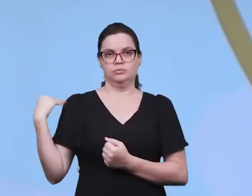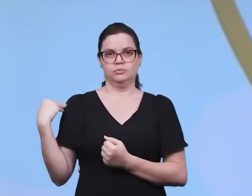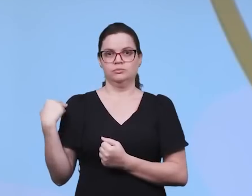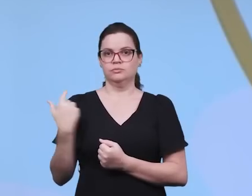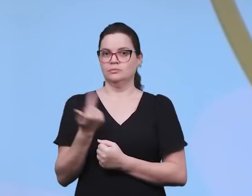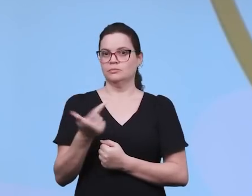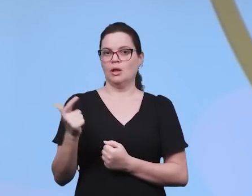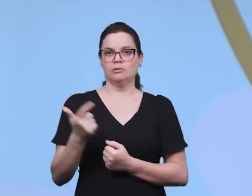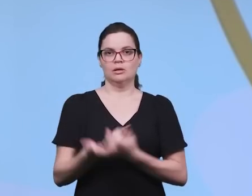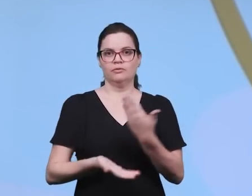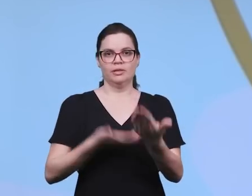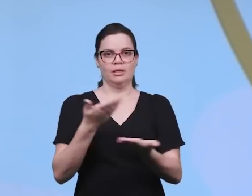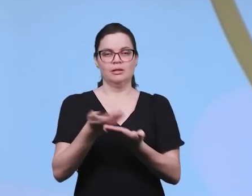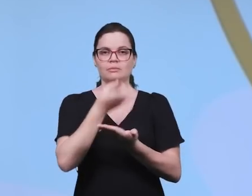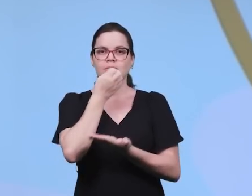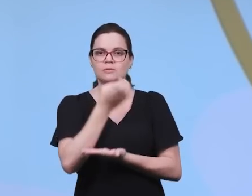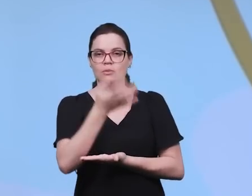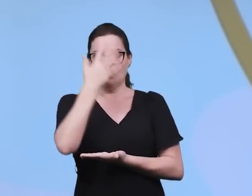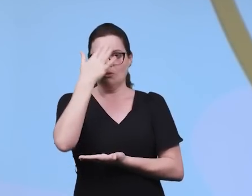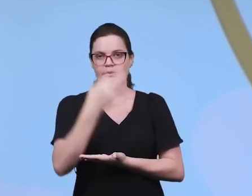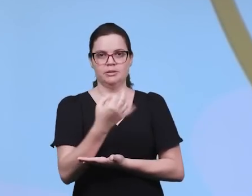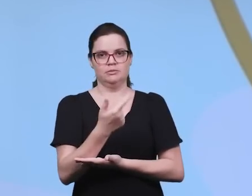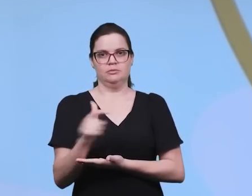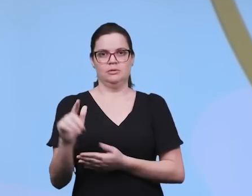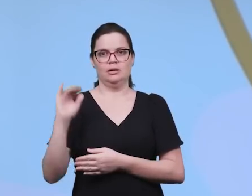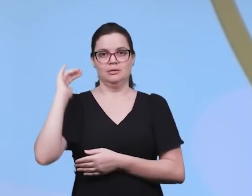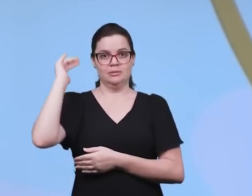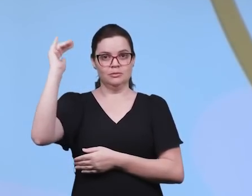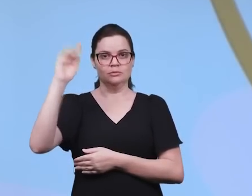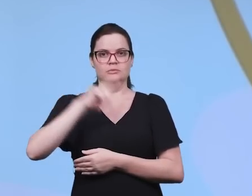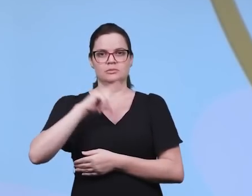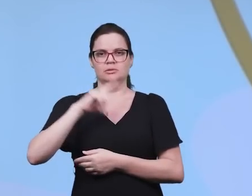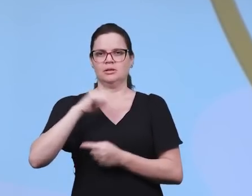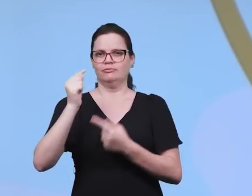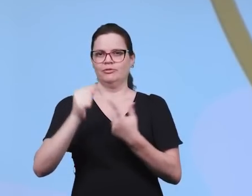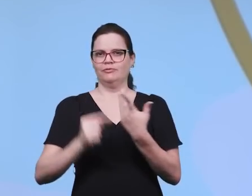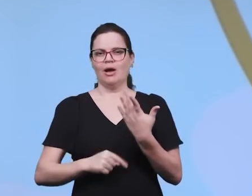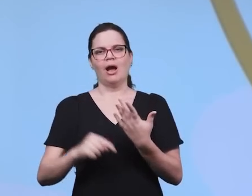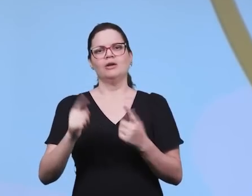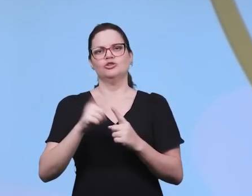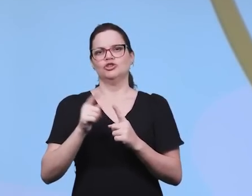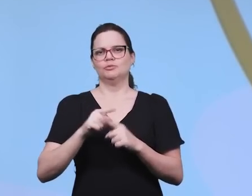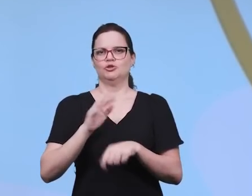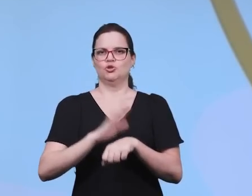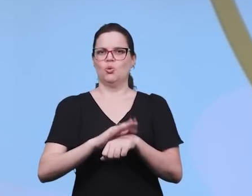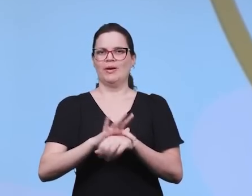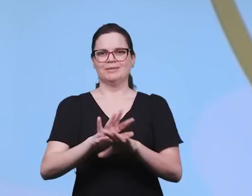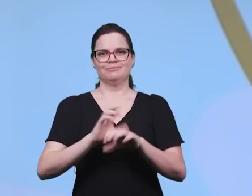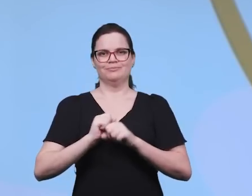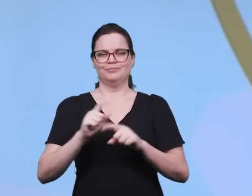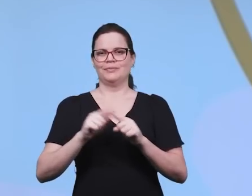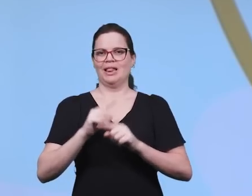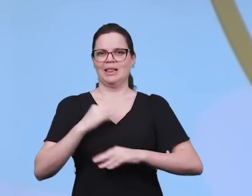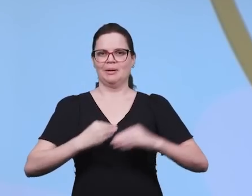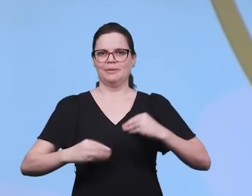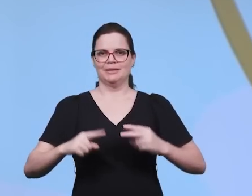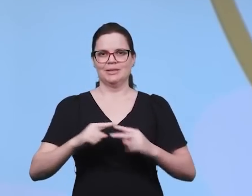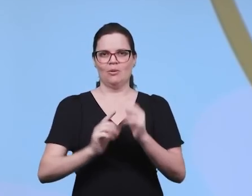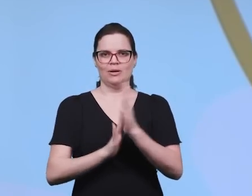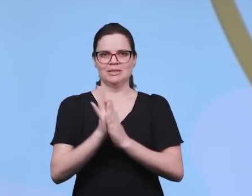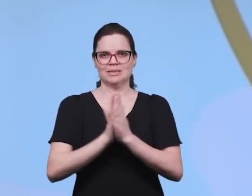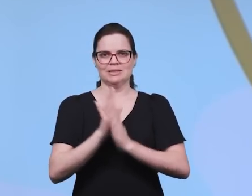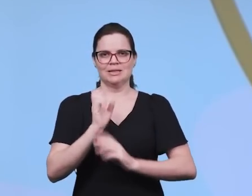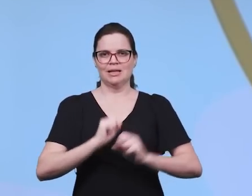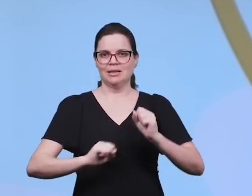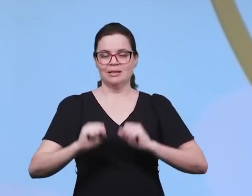época, não foram bem interpretadas. Então, elas chegaram na fase adulta com várias comorbidades: depressão, ansiedade, o TDAH